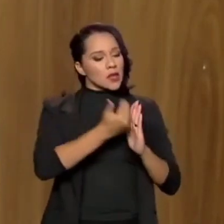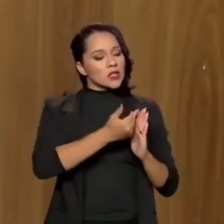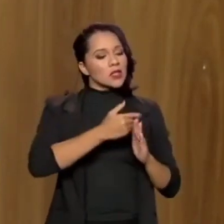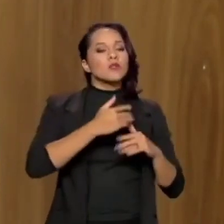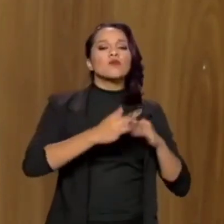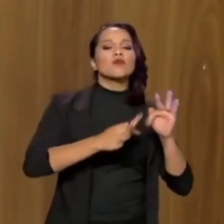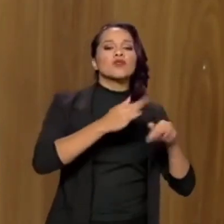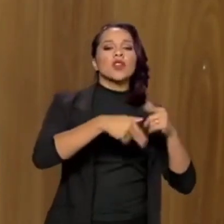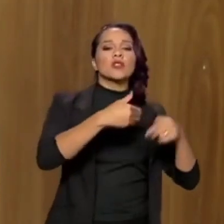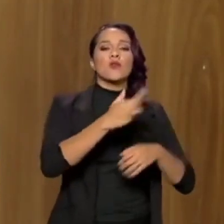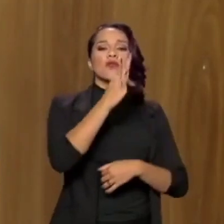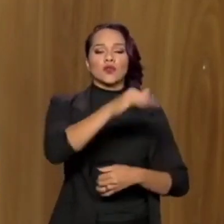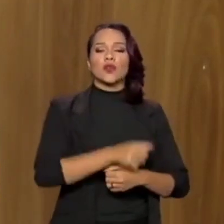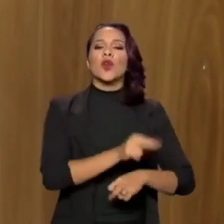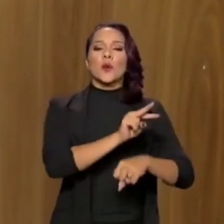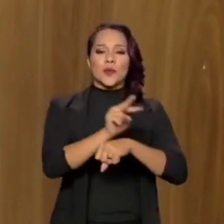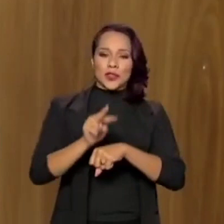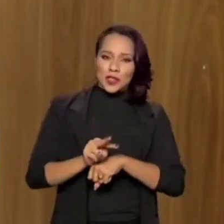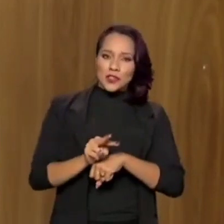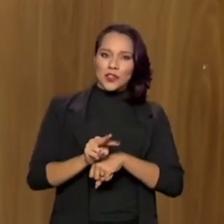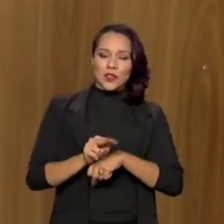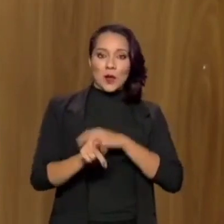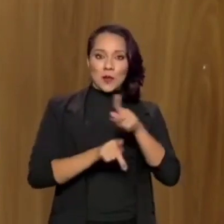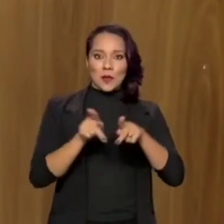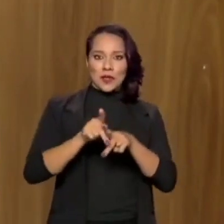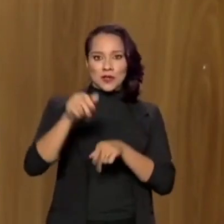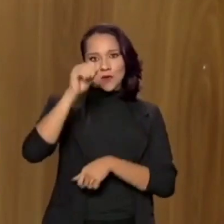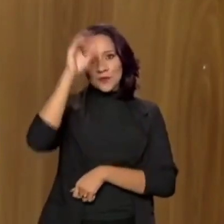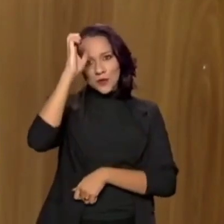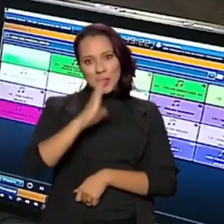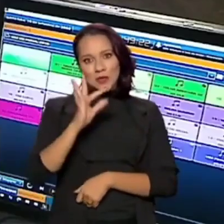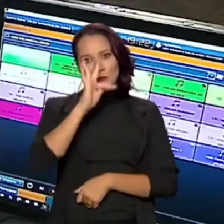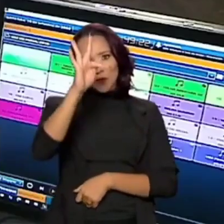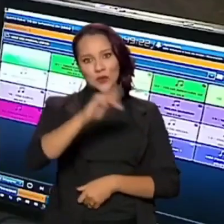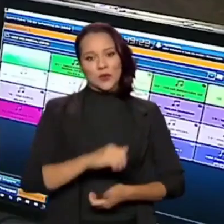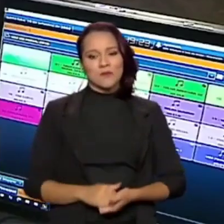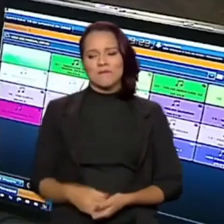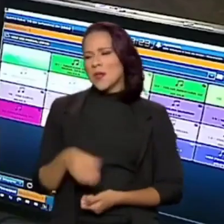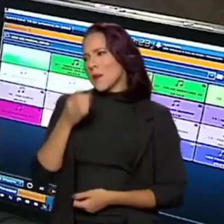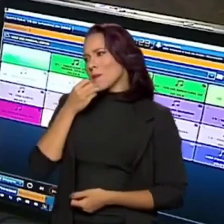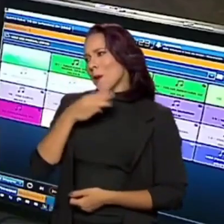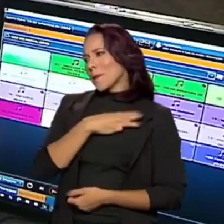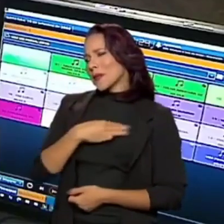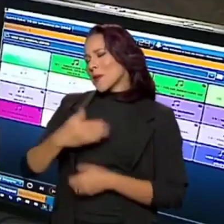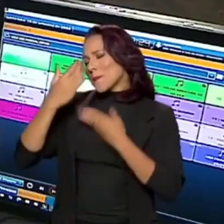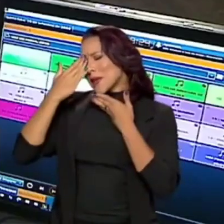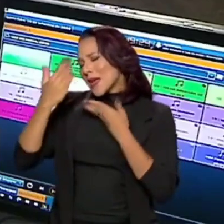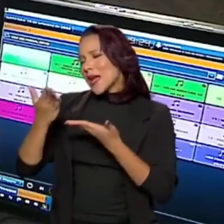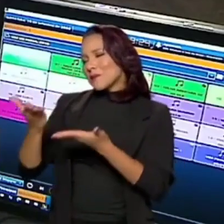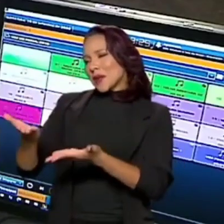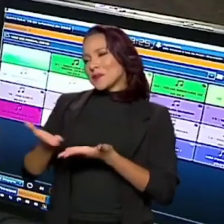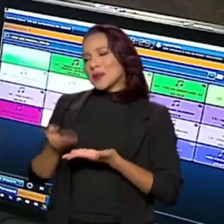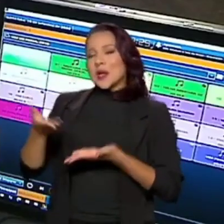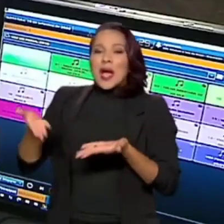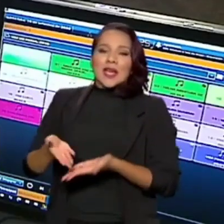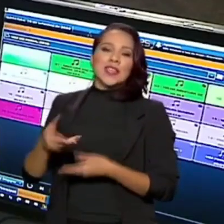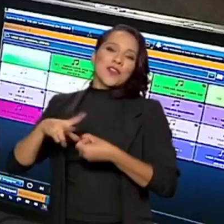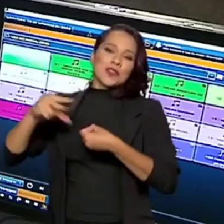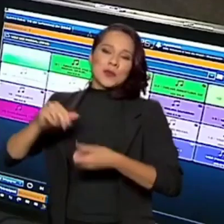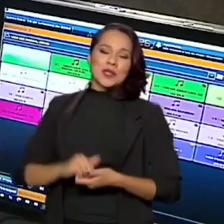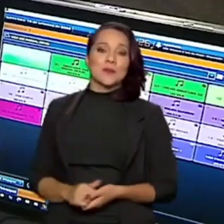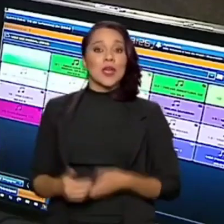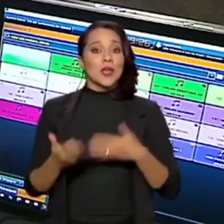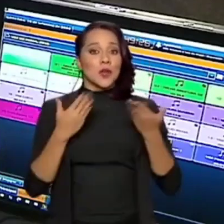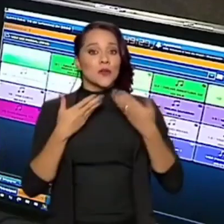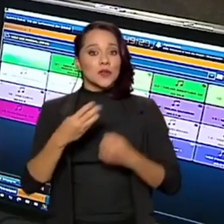gerações futuras, protegendo os brasileiros. Muito bom, ministro. A gente queria agradecer muito a sua participação aqui na Voz do Brasil. Nós conversamos